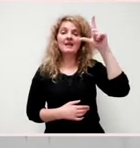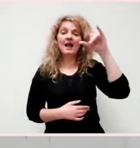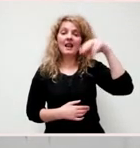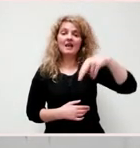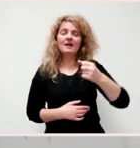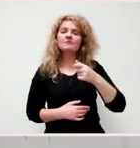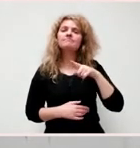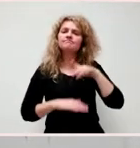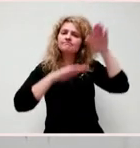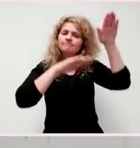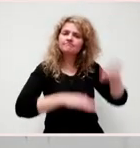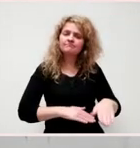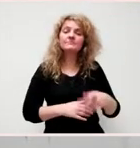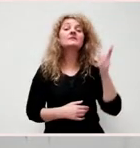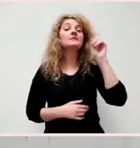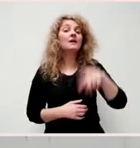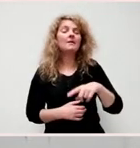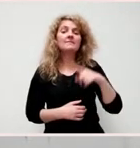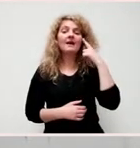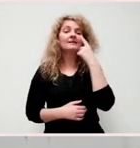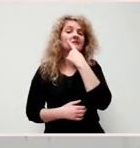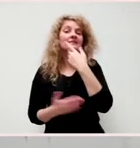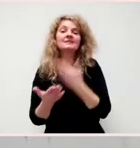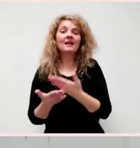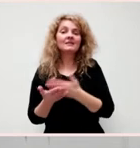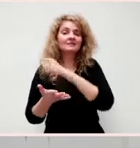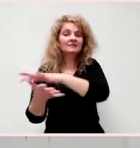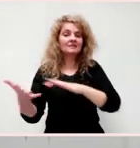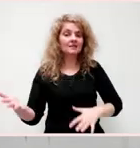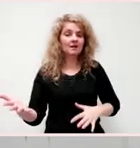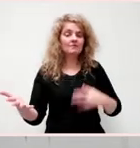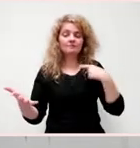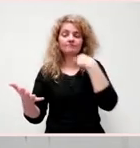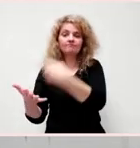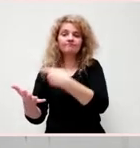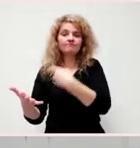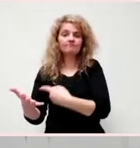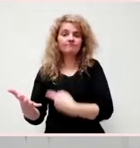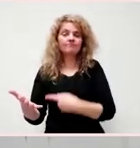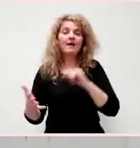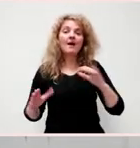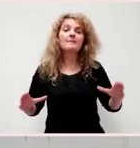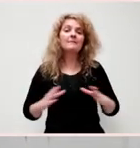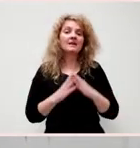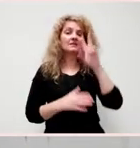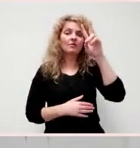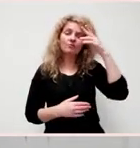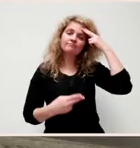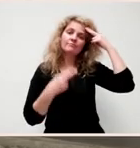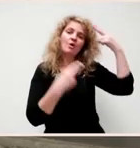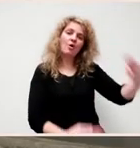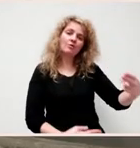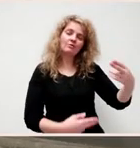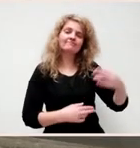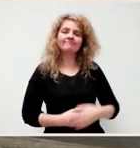súa familia, xa que no seu testamento, que tamén conservamos no Museo de Pontevedra, deixa dúas misas na súa